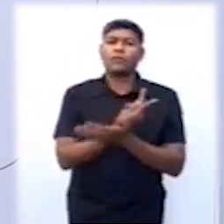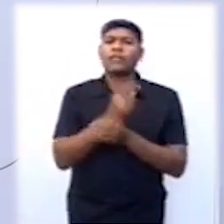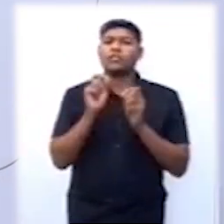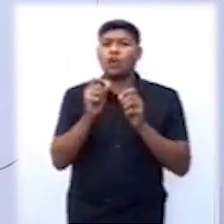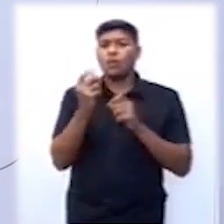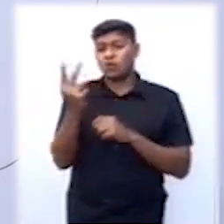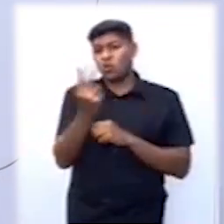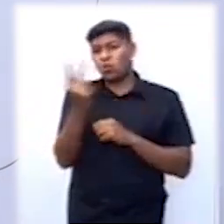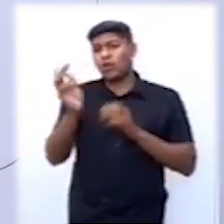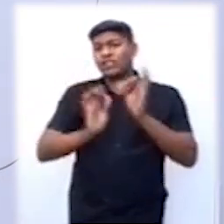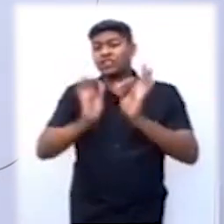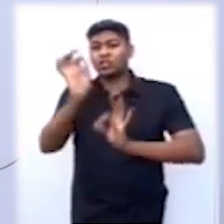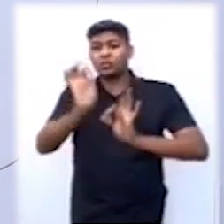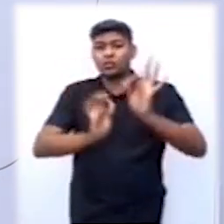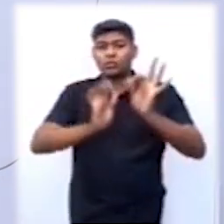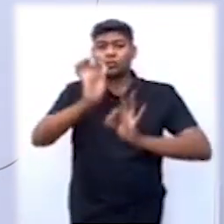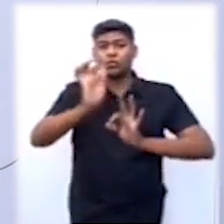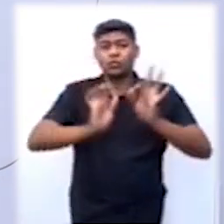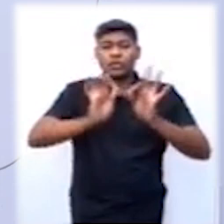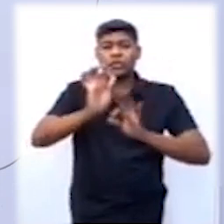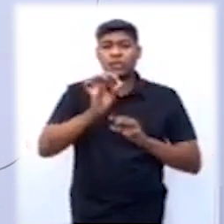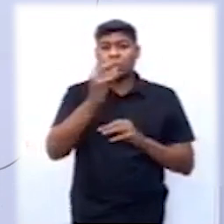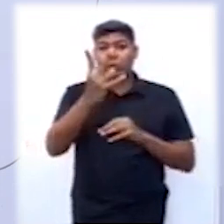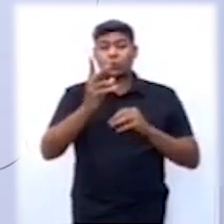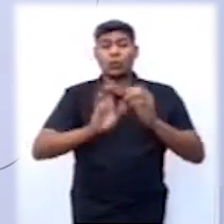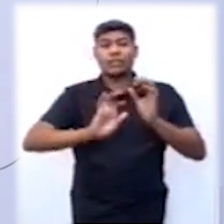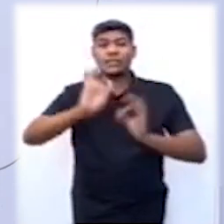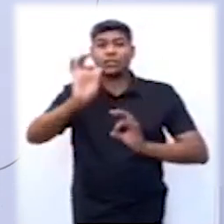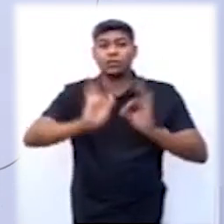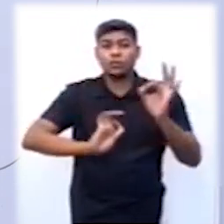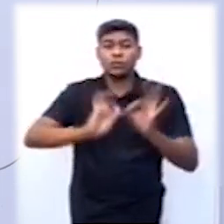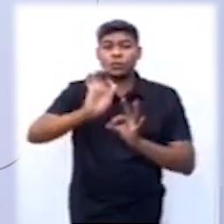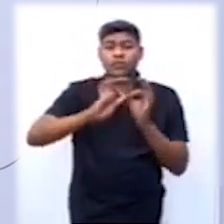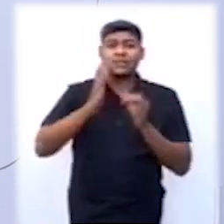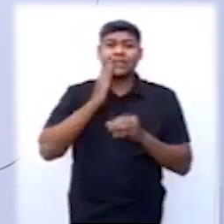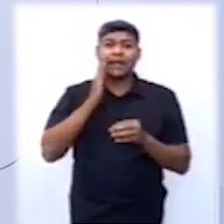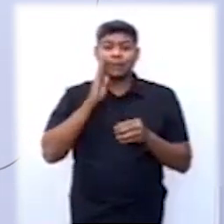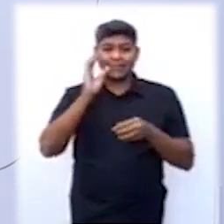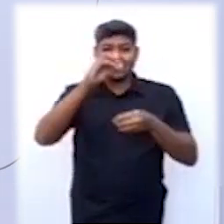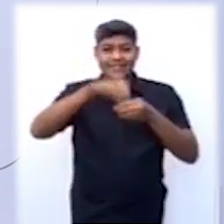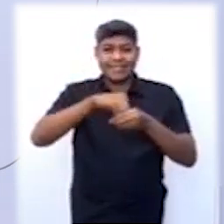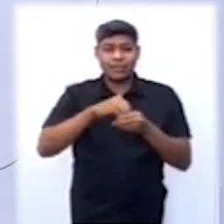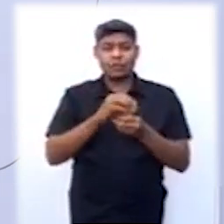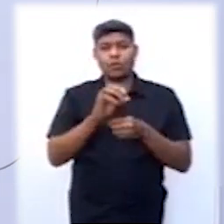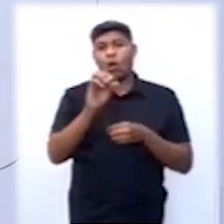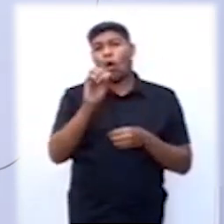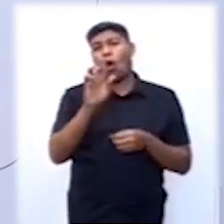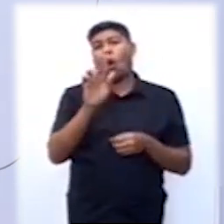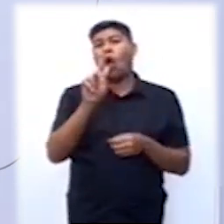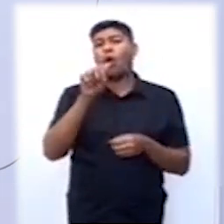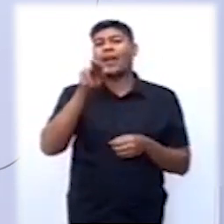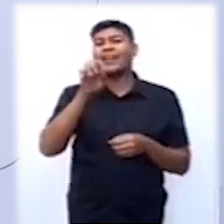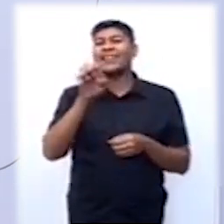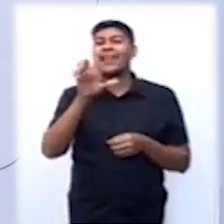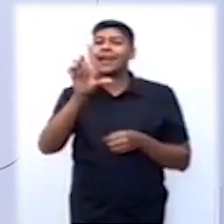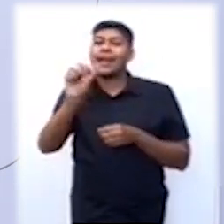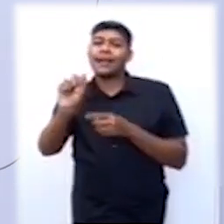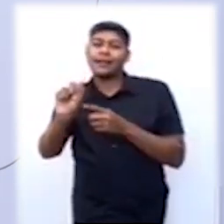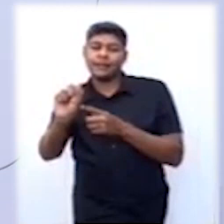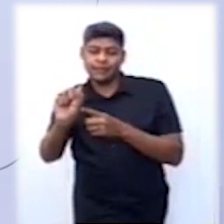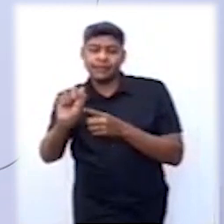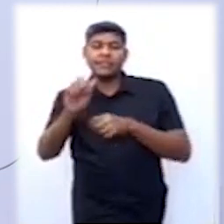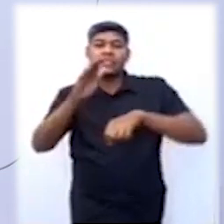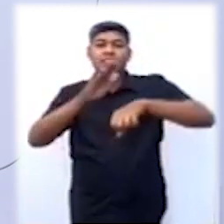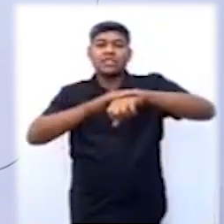Essas duas estruturas aqui, ó, essas duas estruturas, elas vão entrar numa organela, que eu vou mostrar aqui para vocês, olha, que